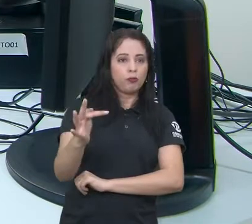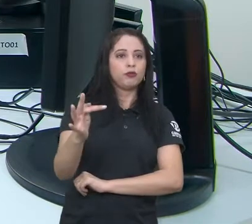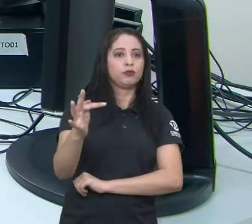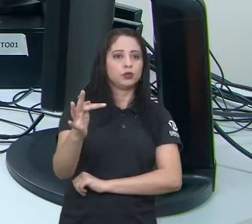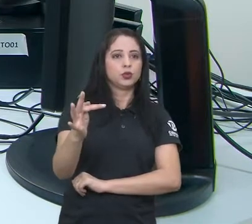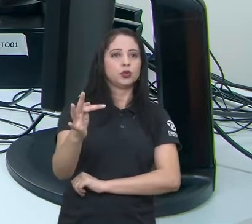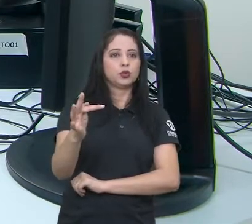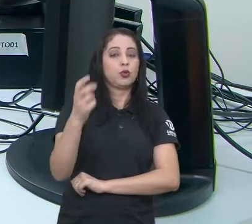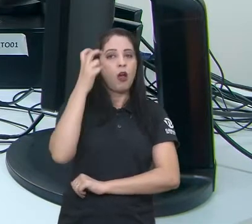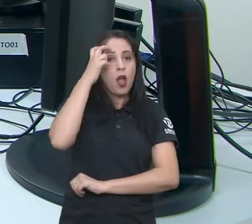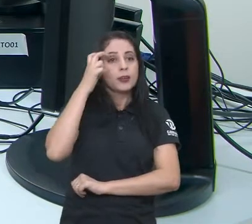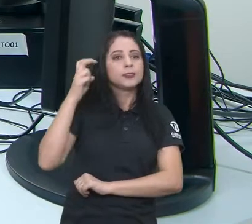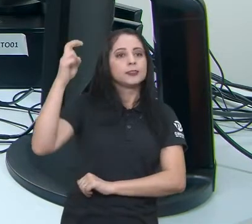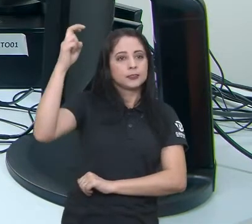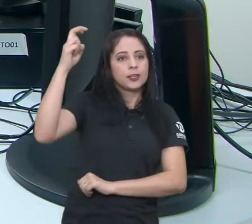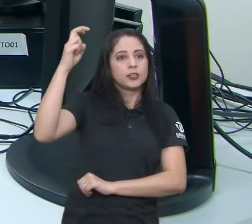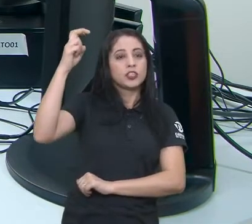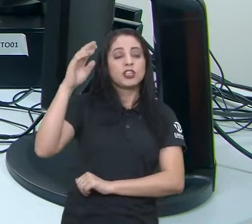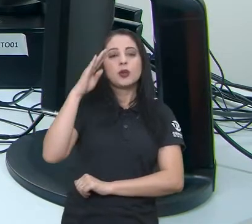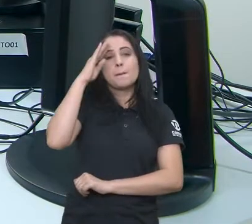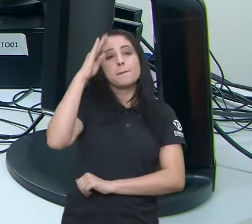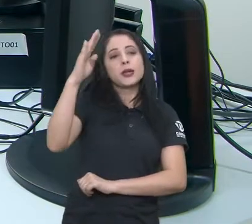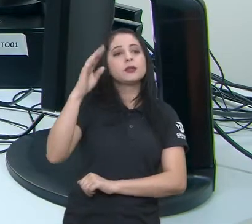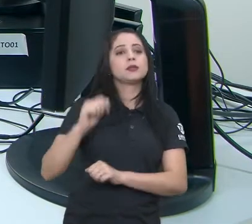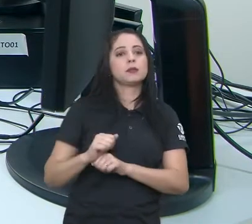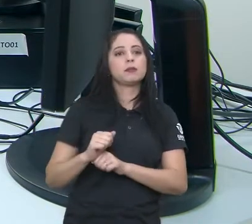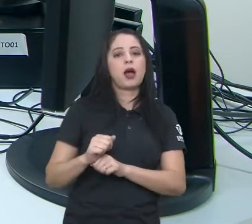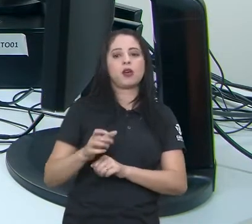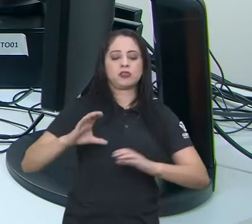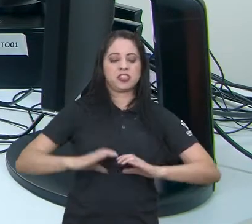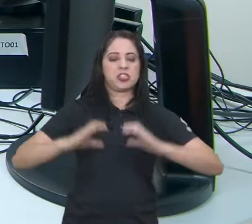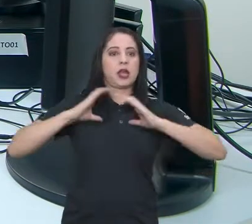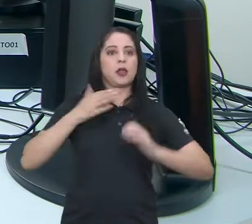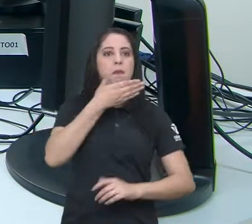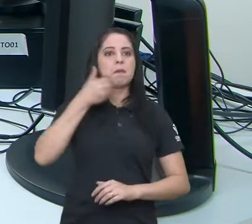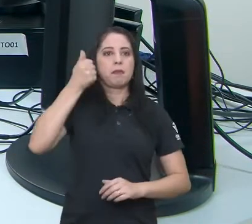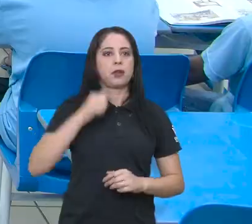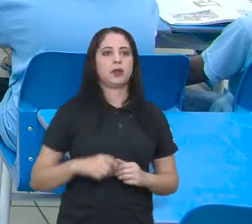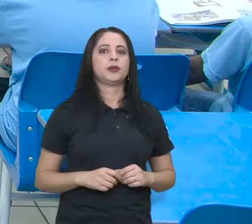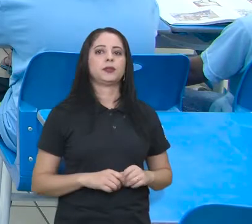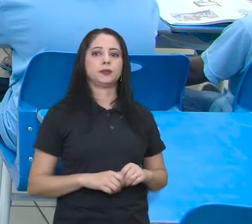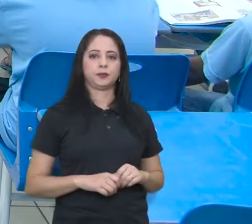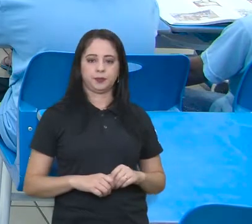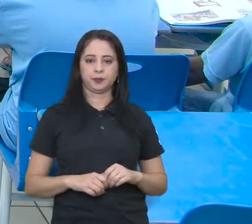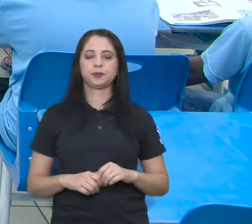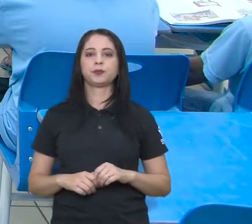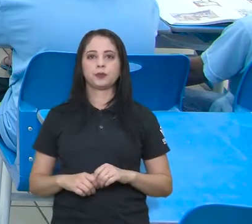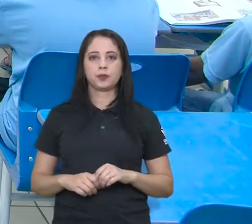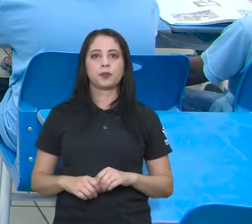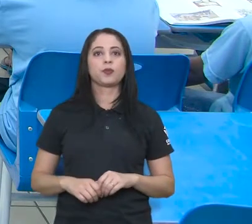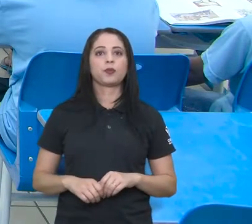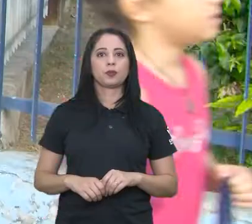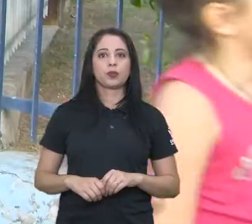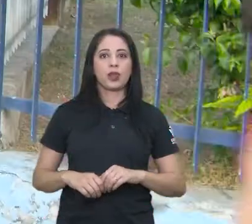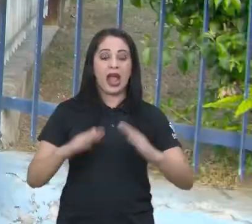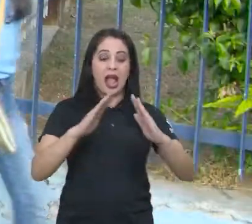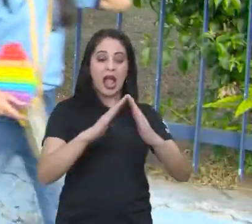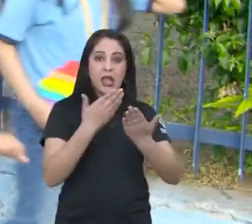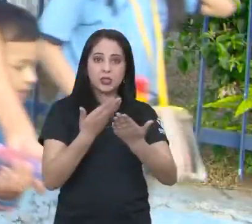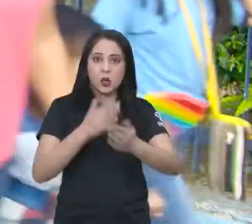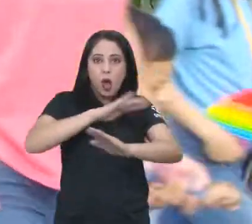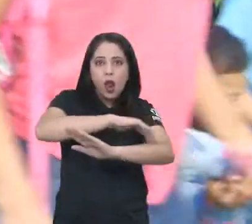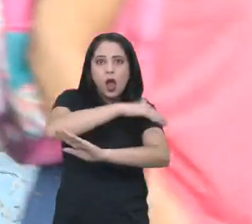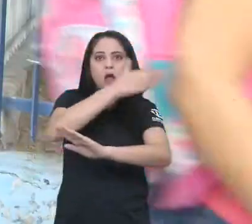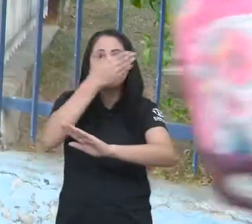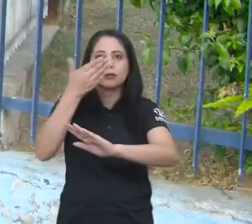mais instruídos e, principalmente, formar cidadãos melhores. E além do dia a dia dos alunos, o ensino